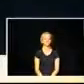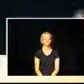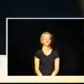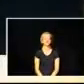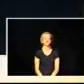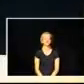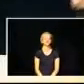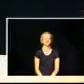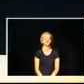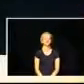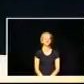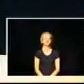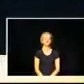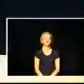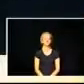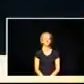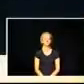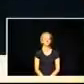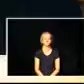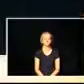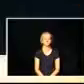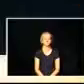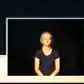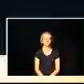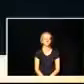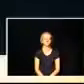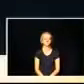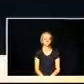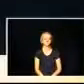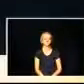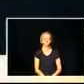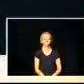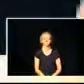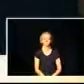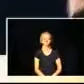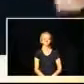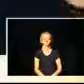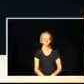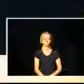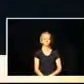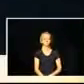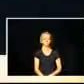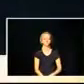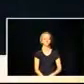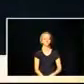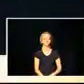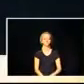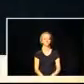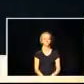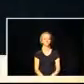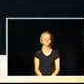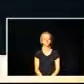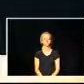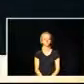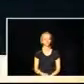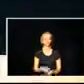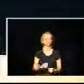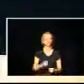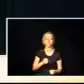entenda que é preciso realmente essa reflexão, porque é muito fácil irmos contra. É muito